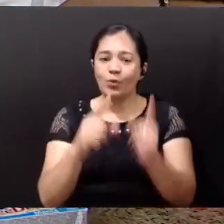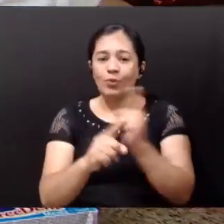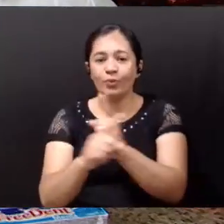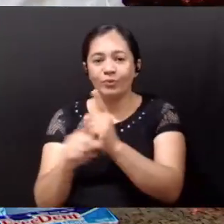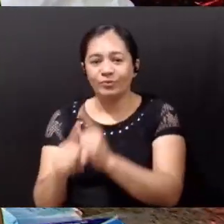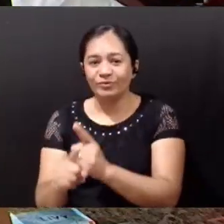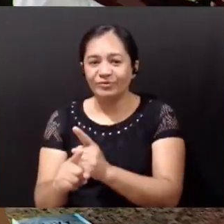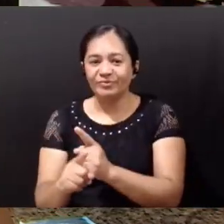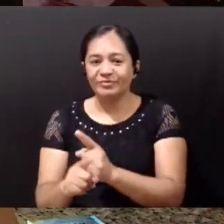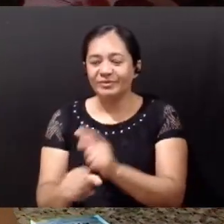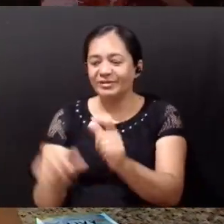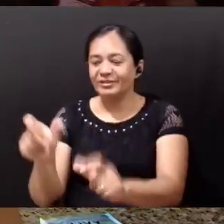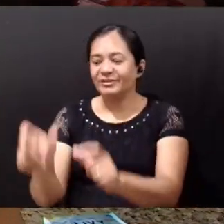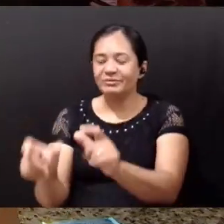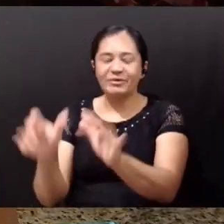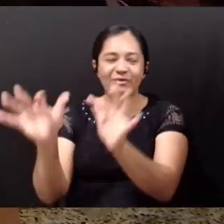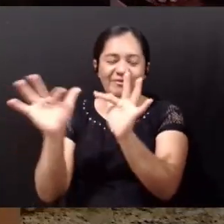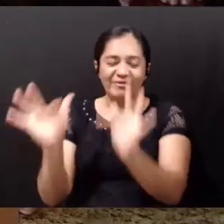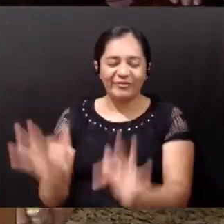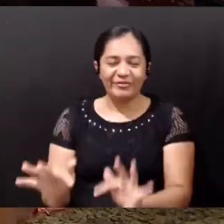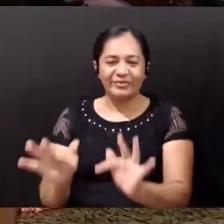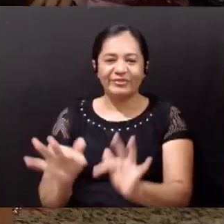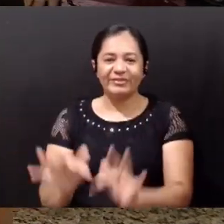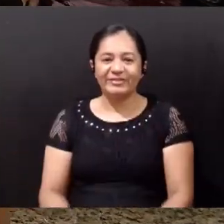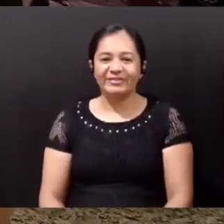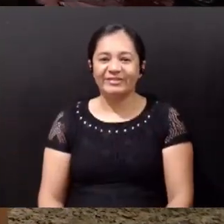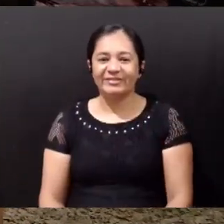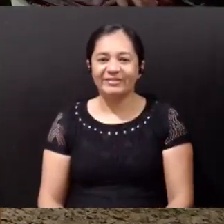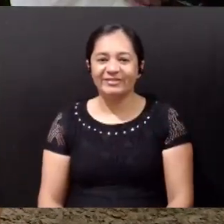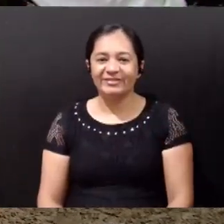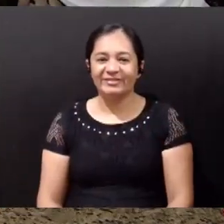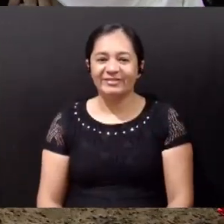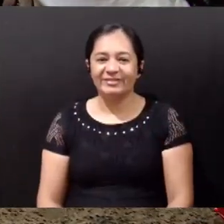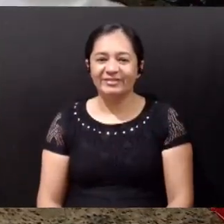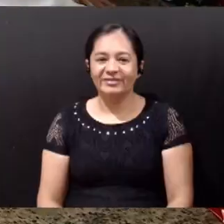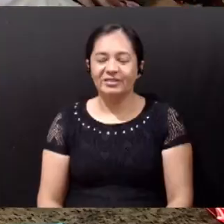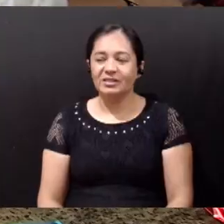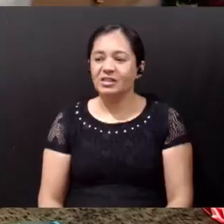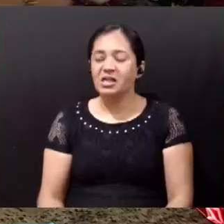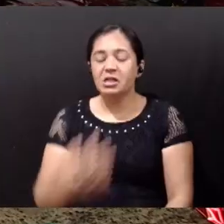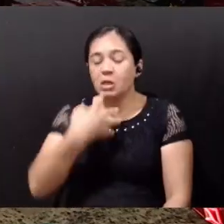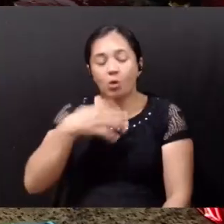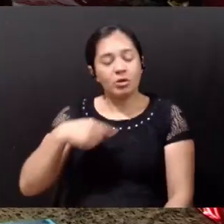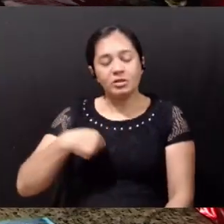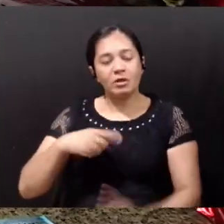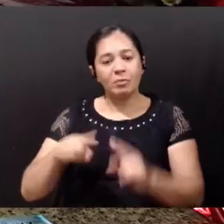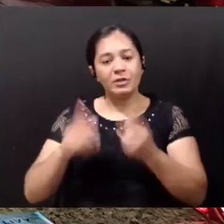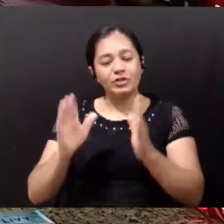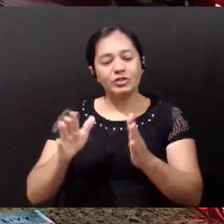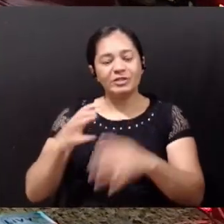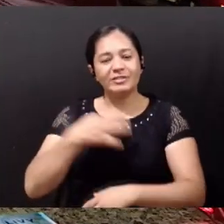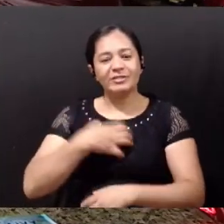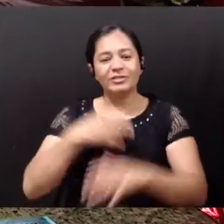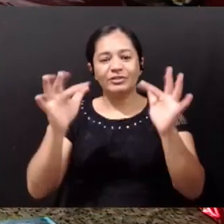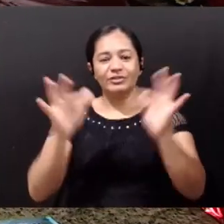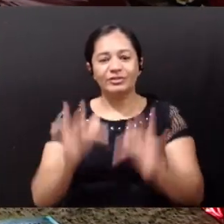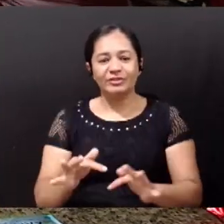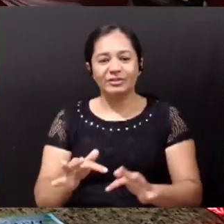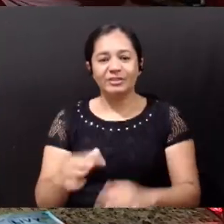felizes. Nem me conhecem, eles ficam muito felizes, sabe? E depois eu tento transmitir a